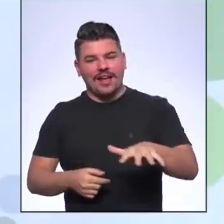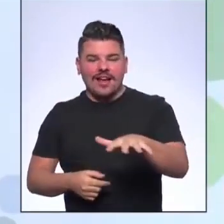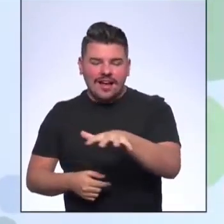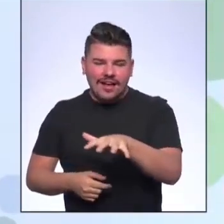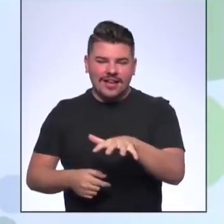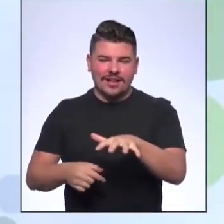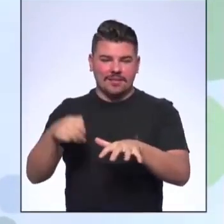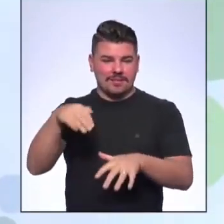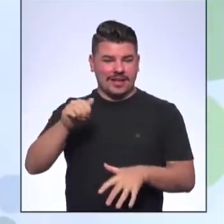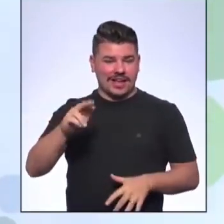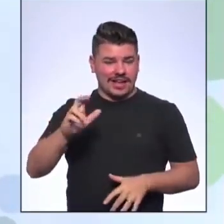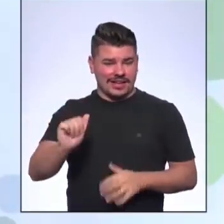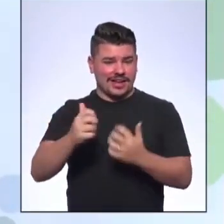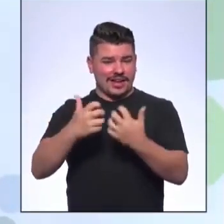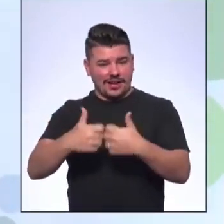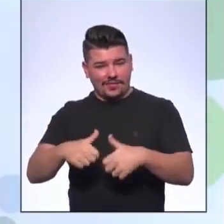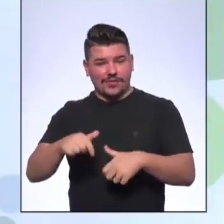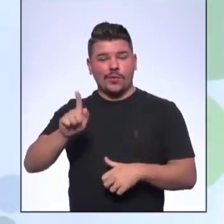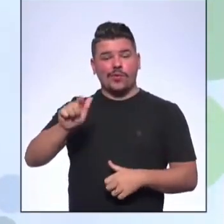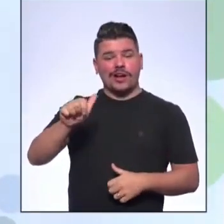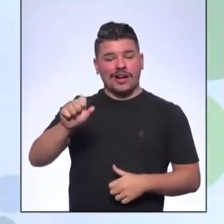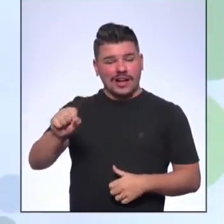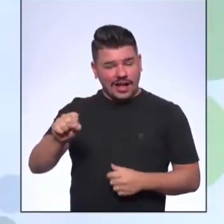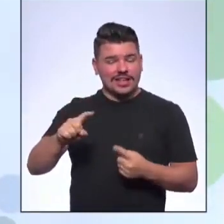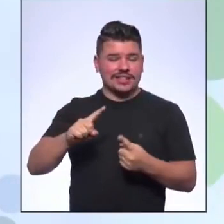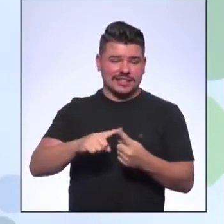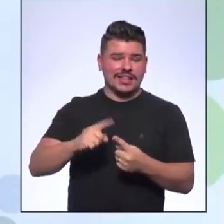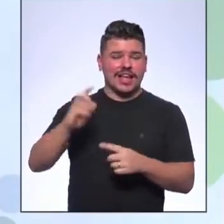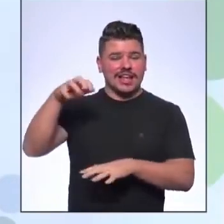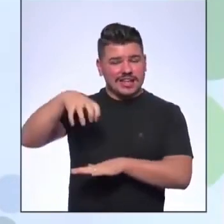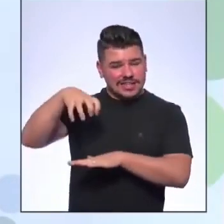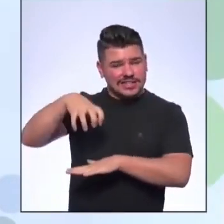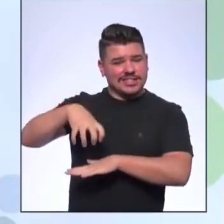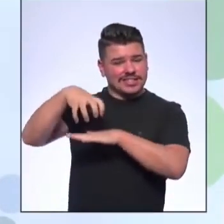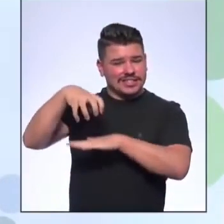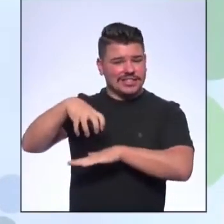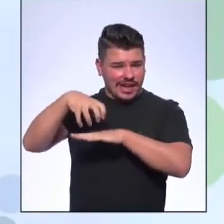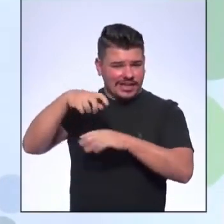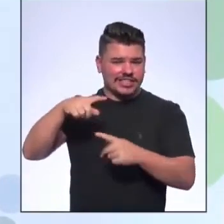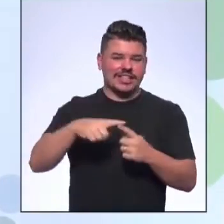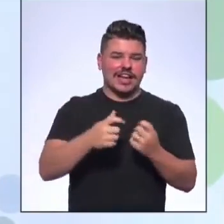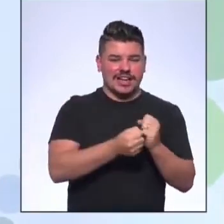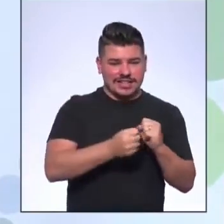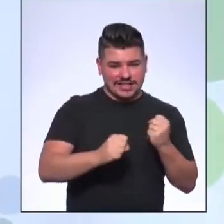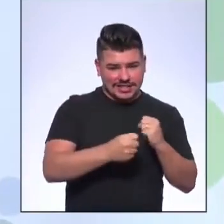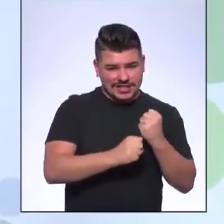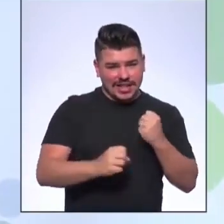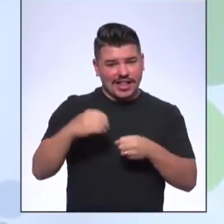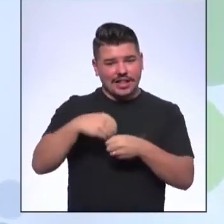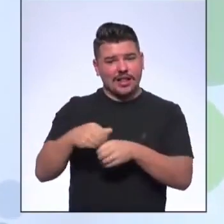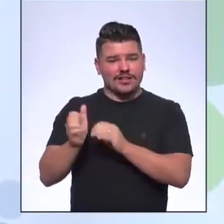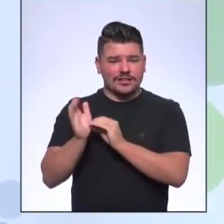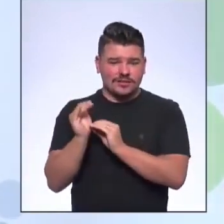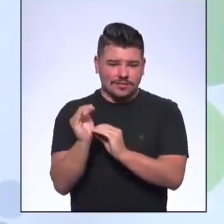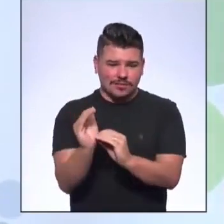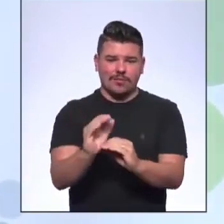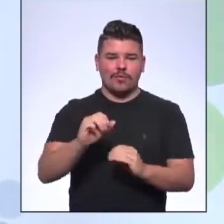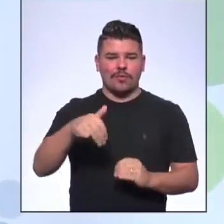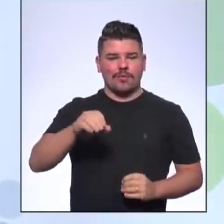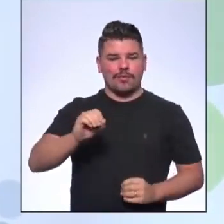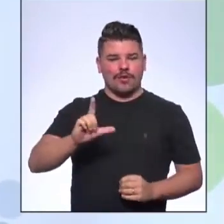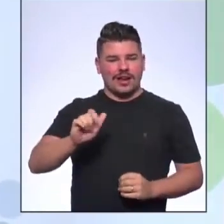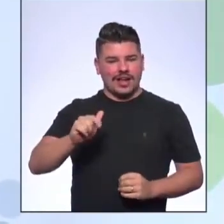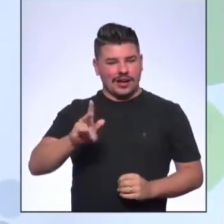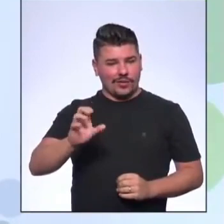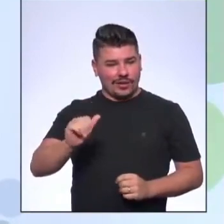trabalho de um gás, a relação de um gás, tá? Energia cinética, energia interna das moléculas, depois a gente vai ver isso, tá? O primeiro conceito importante é o quê?